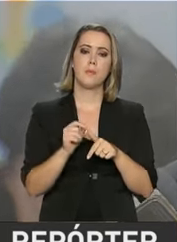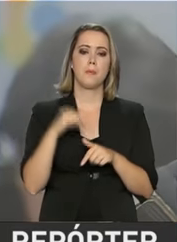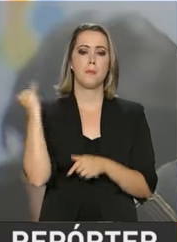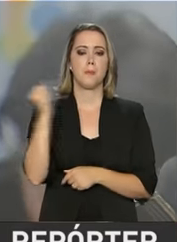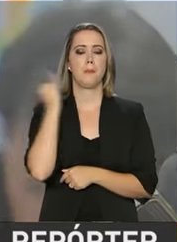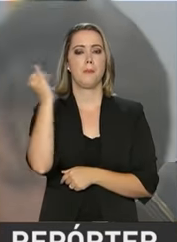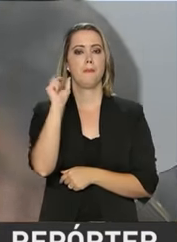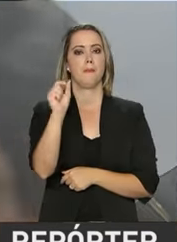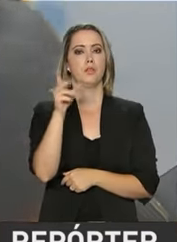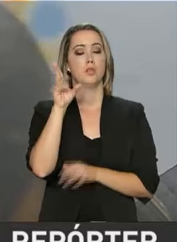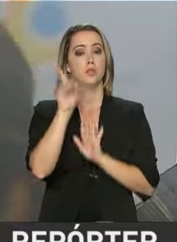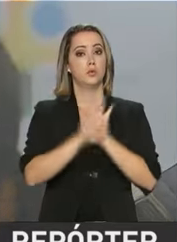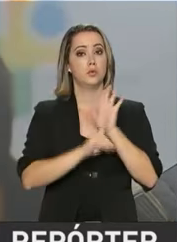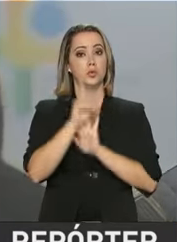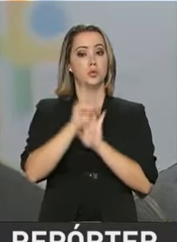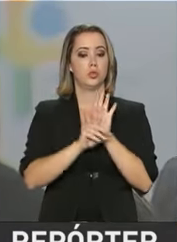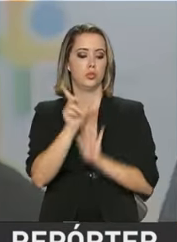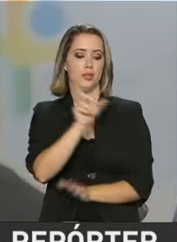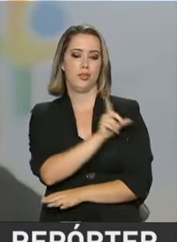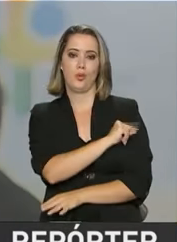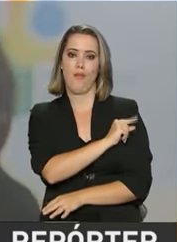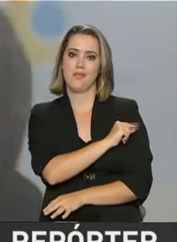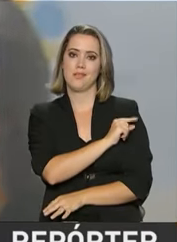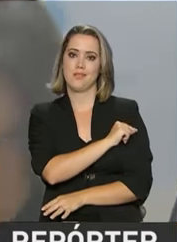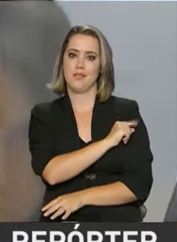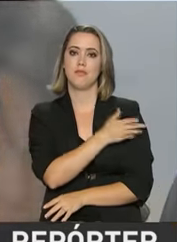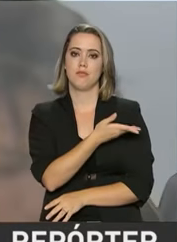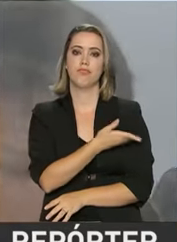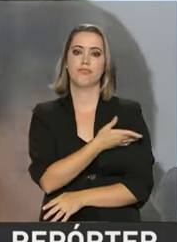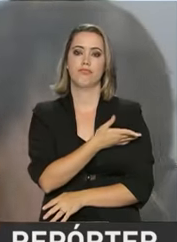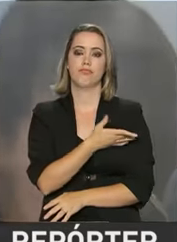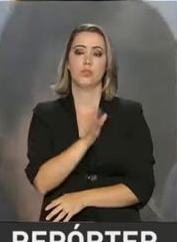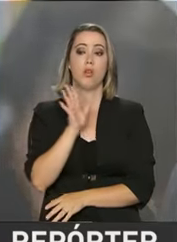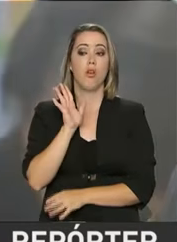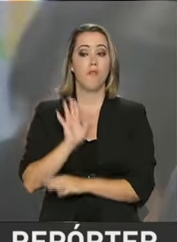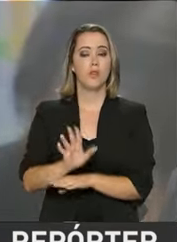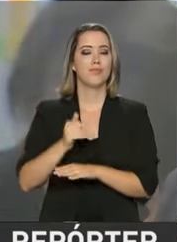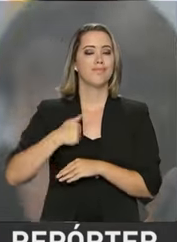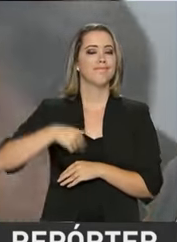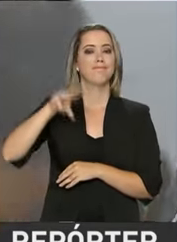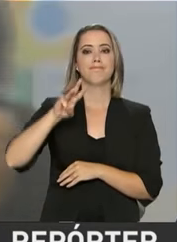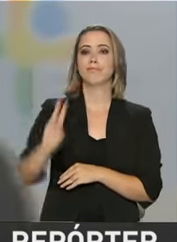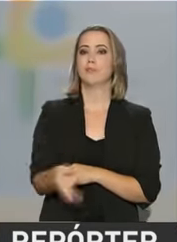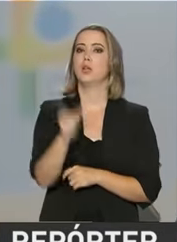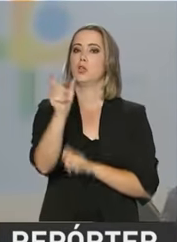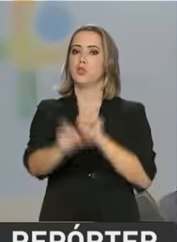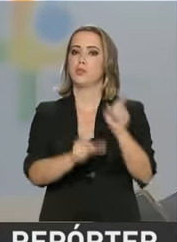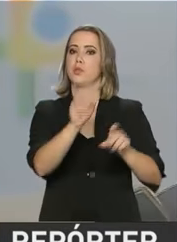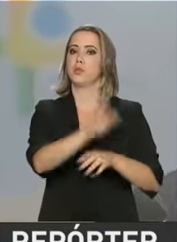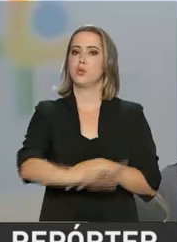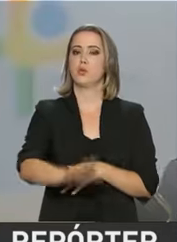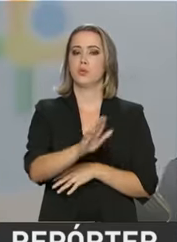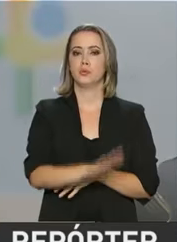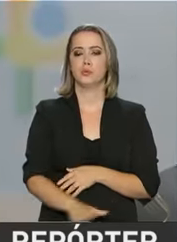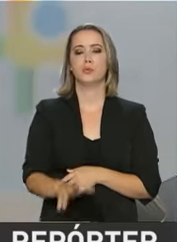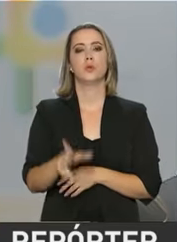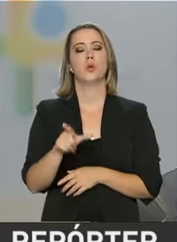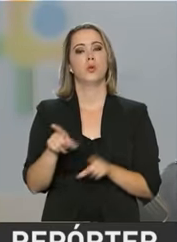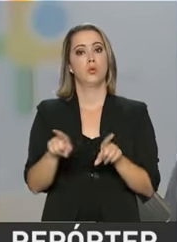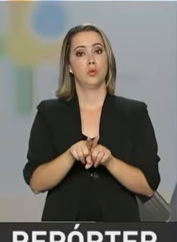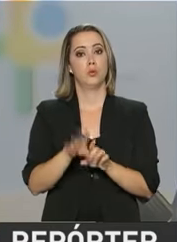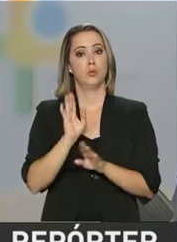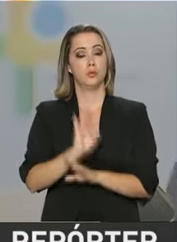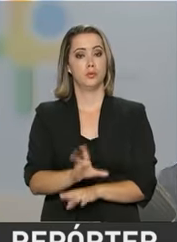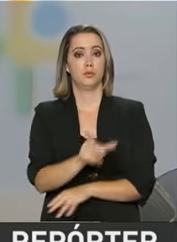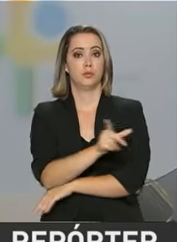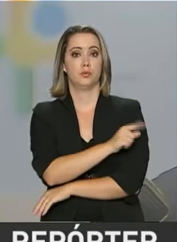do direito a vacinação que vai atender milhões de alunos não é tanto o na verdade alunos e professores não